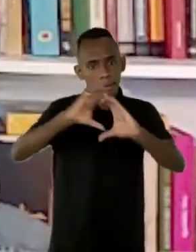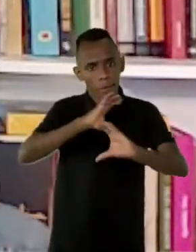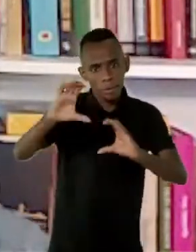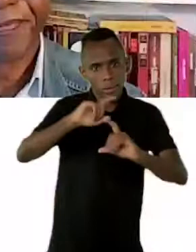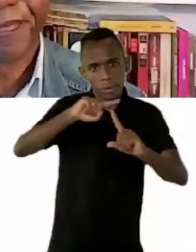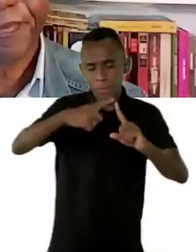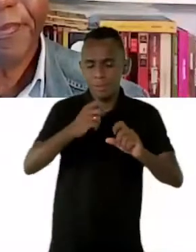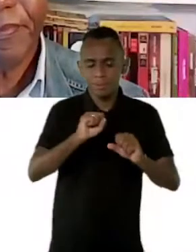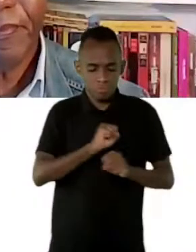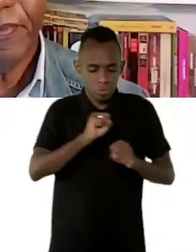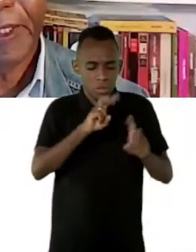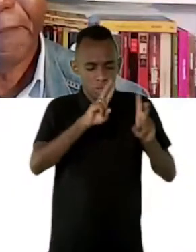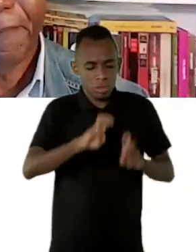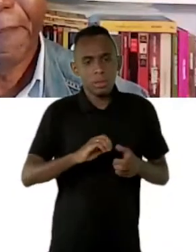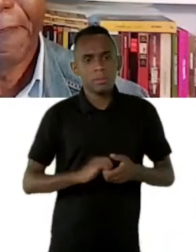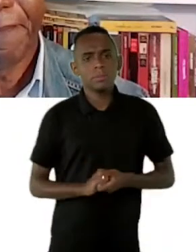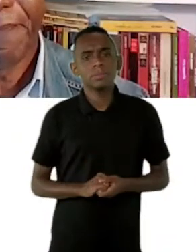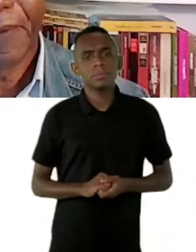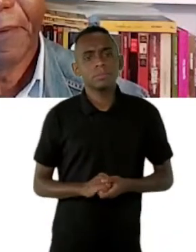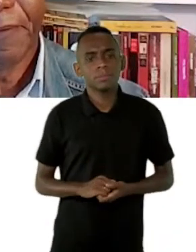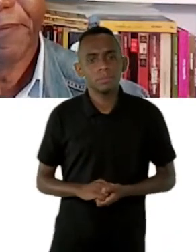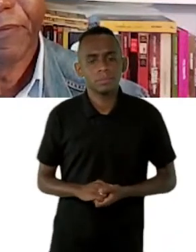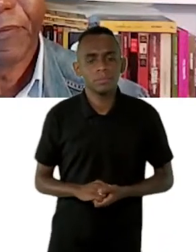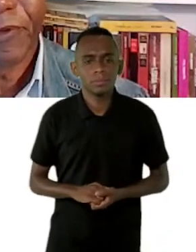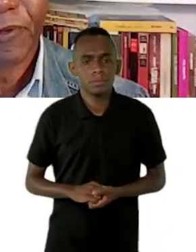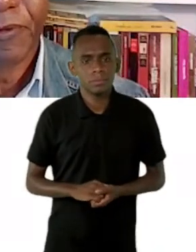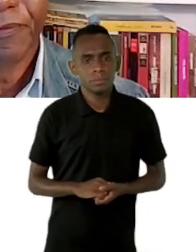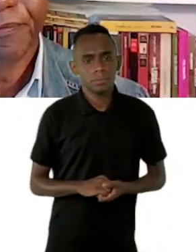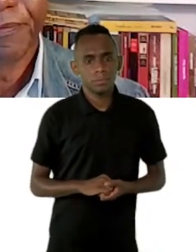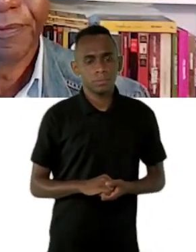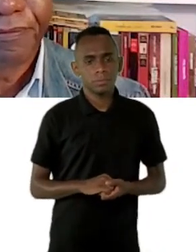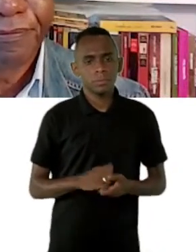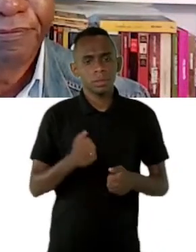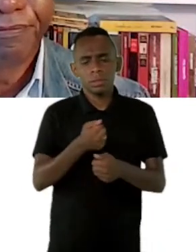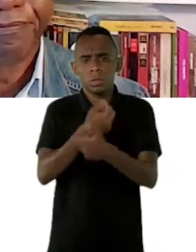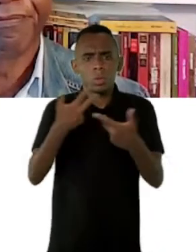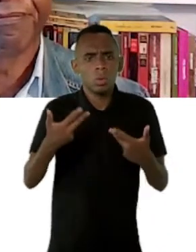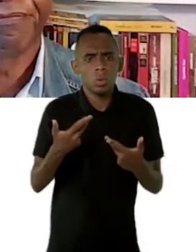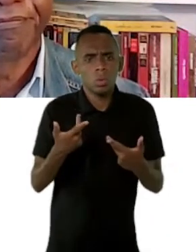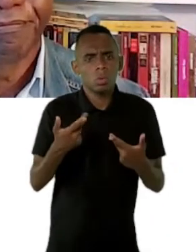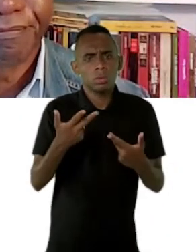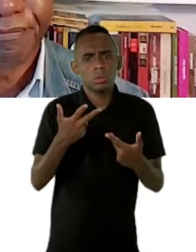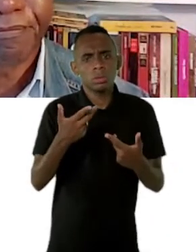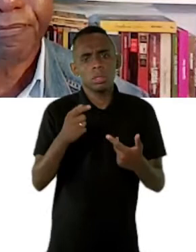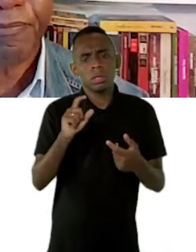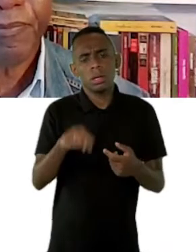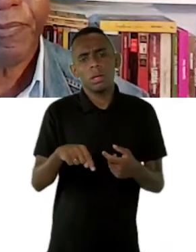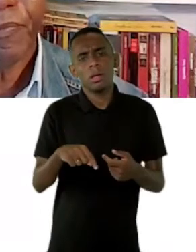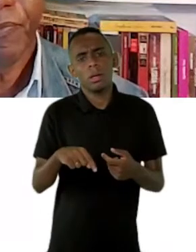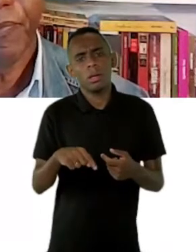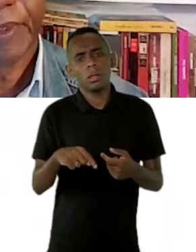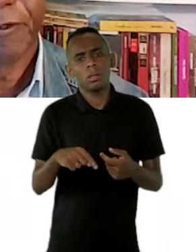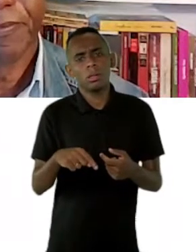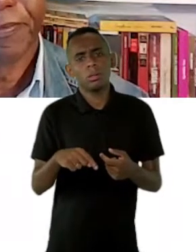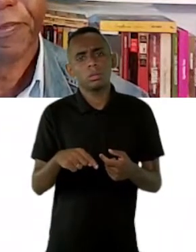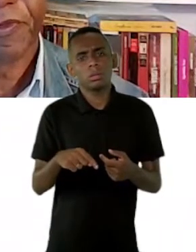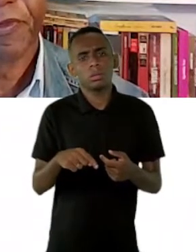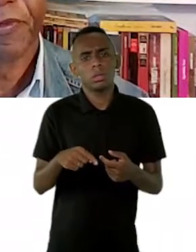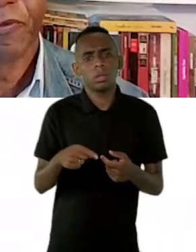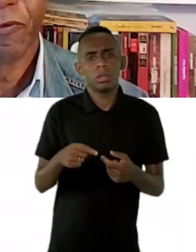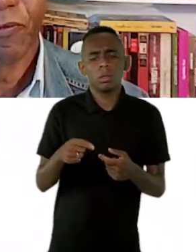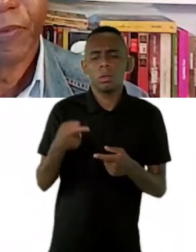não. Tom, essa coisa das acusações que foram recentemente feitas ao Audálio,